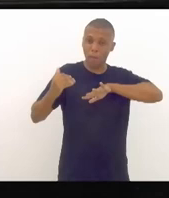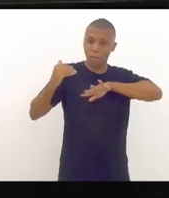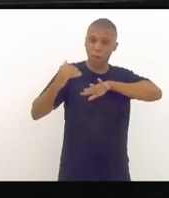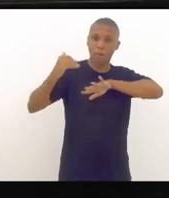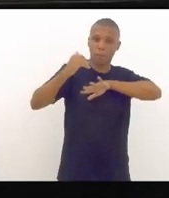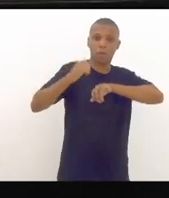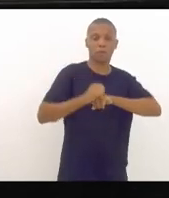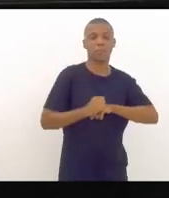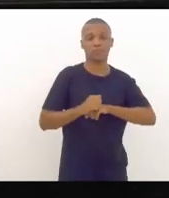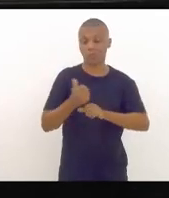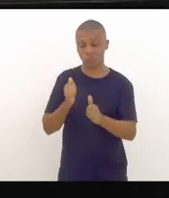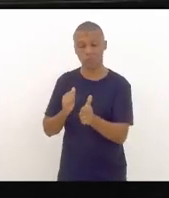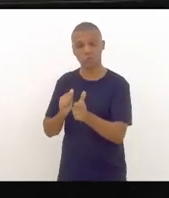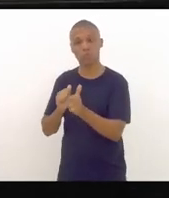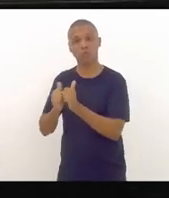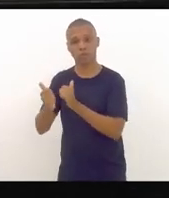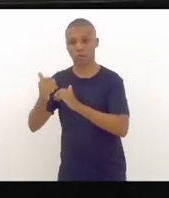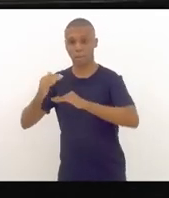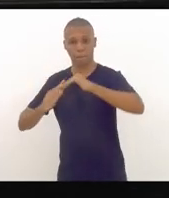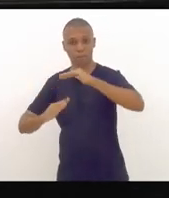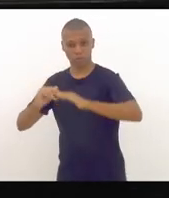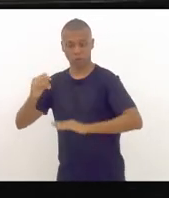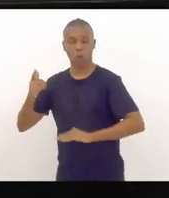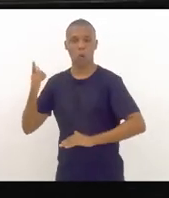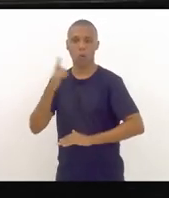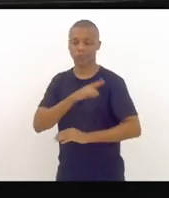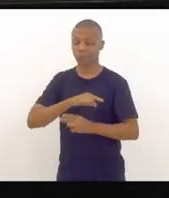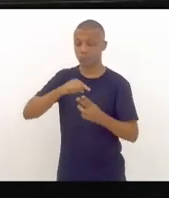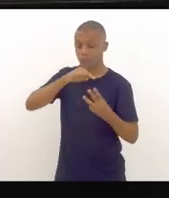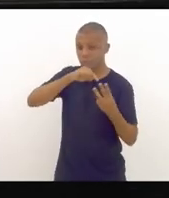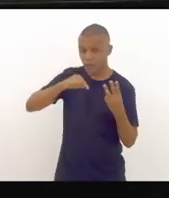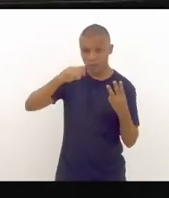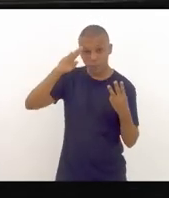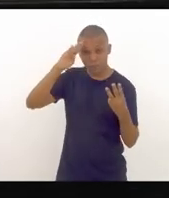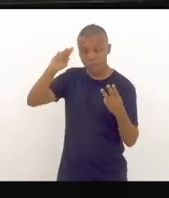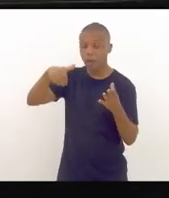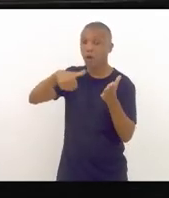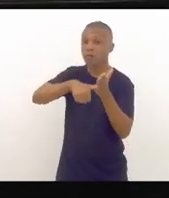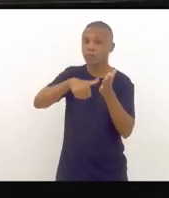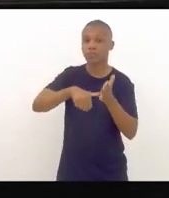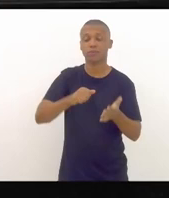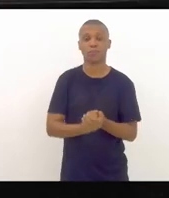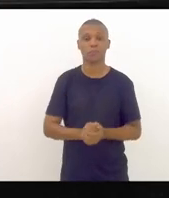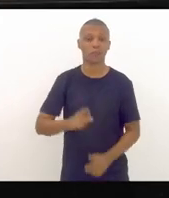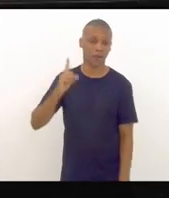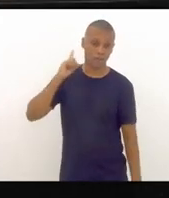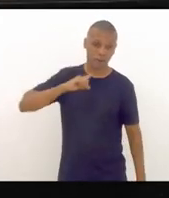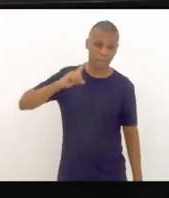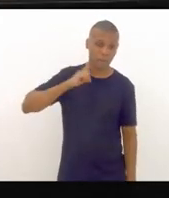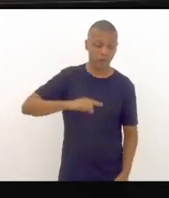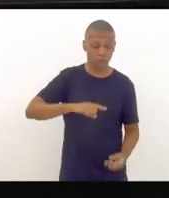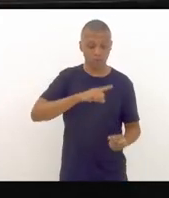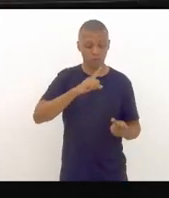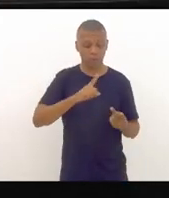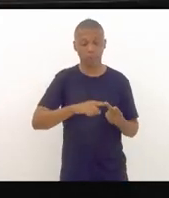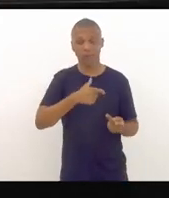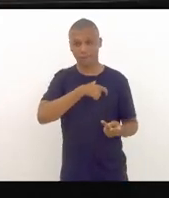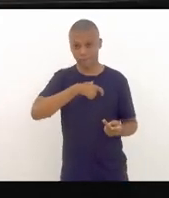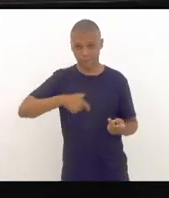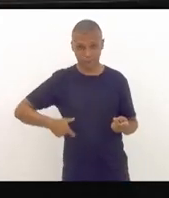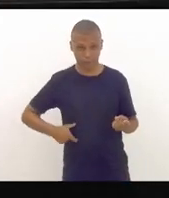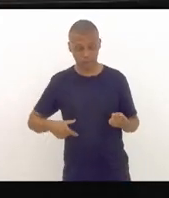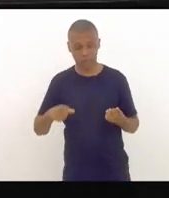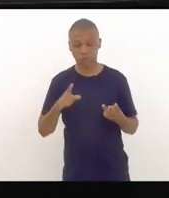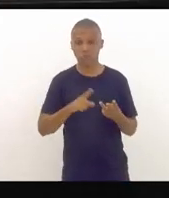jogar nesses três grandes clubes do Rio de Janeiro, Flamengo, Vasco, Fluminense, ou melhor,